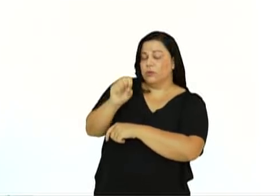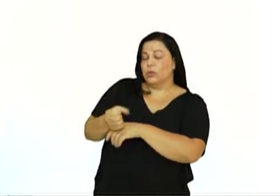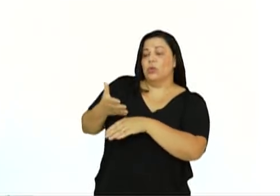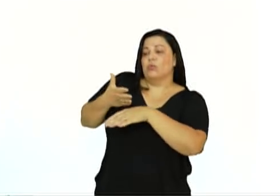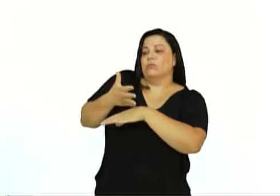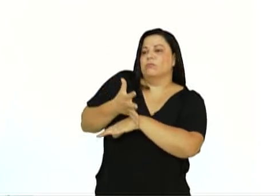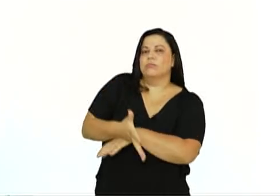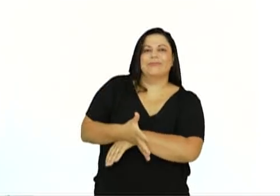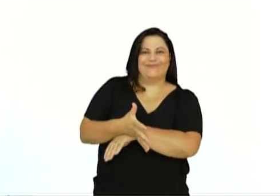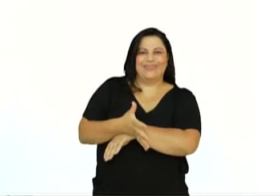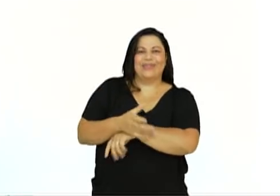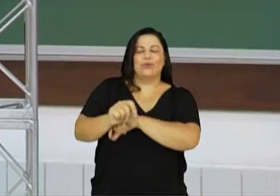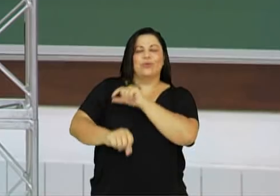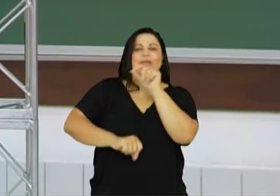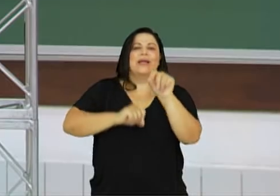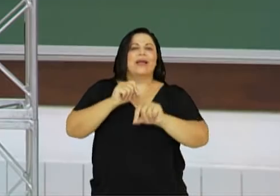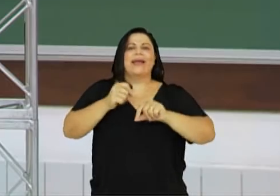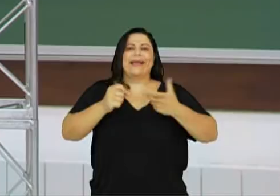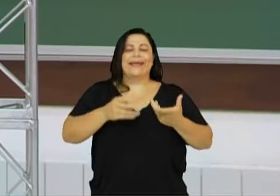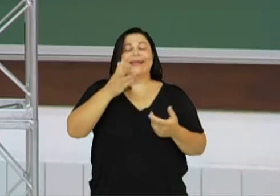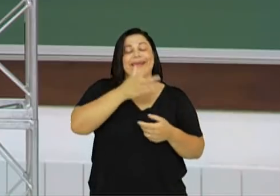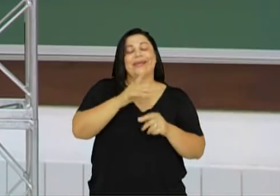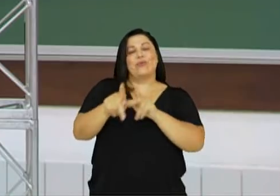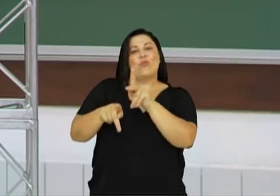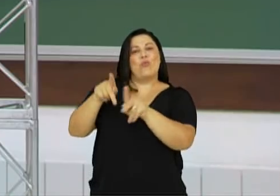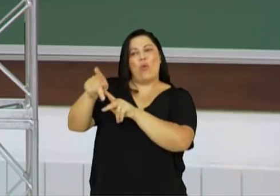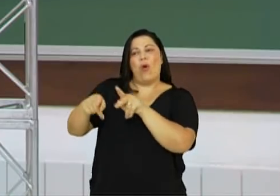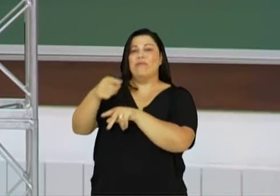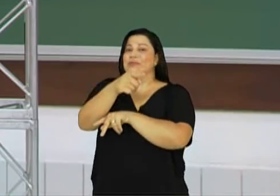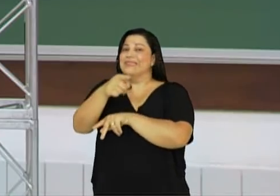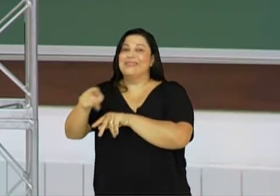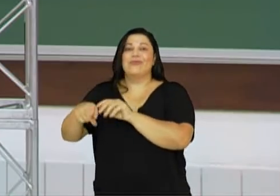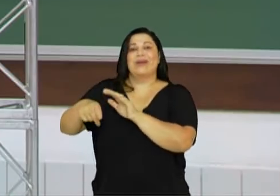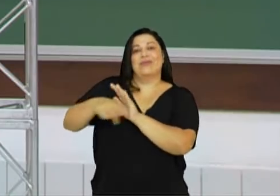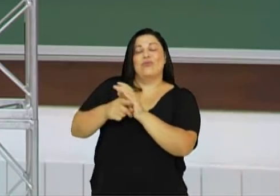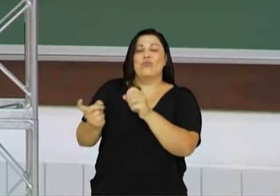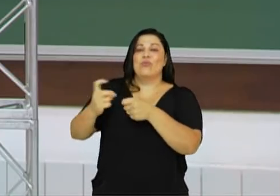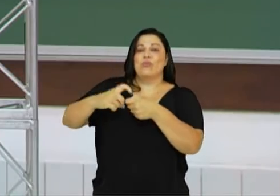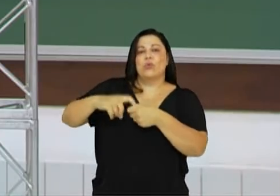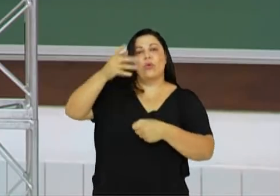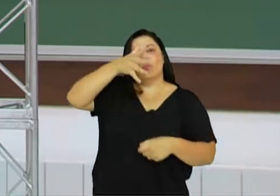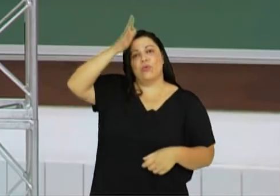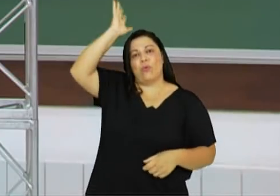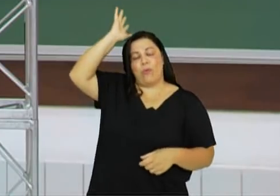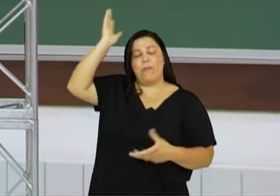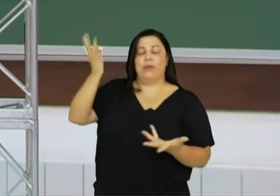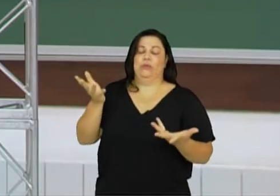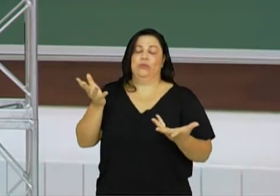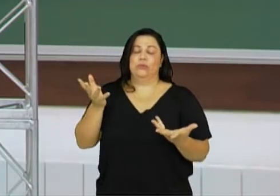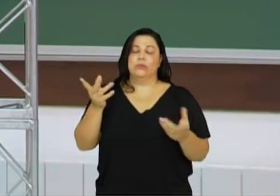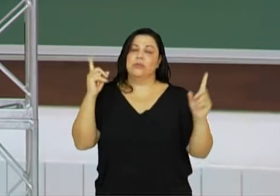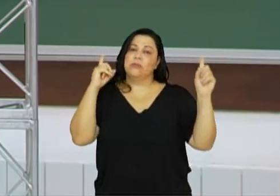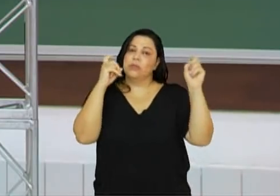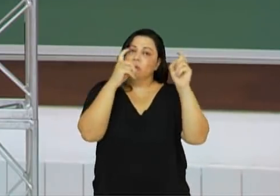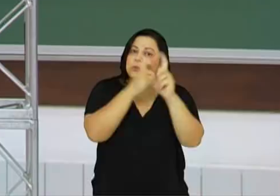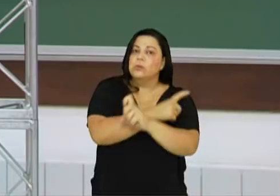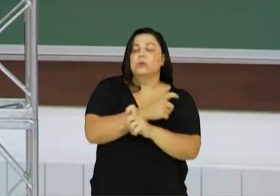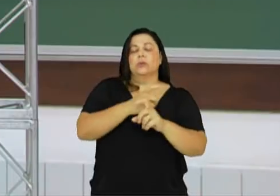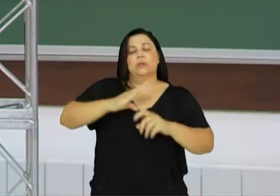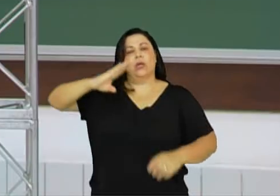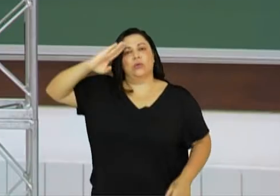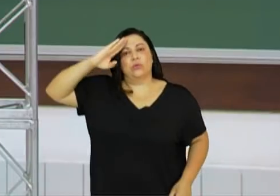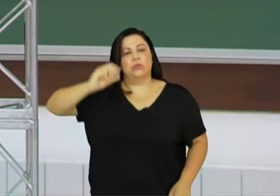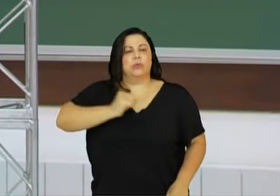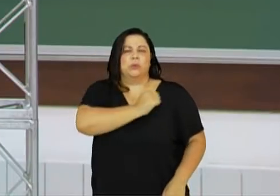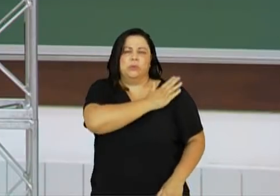Quem eram os povos bárbaros? Eram povos que não eram romanos. Então, para dificultar o deslocamento militar, a comunicação,